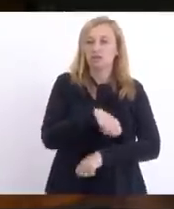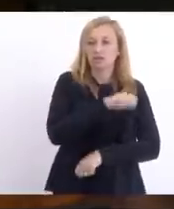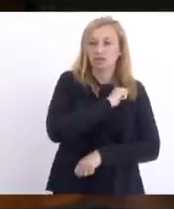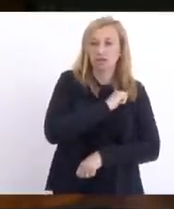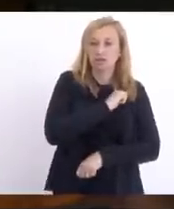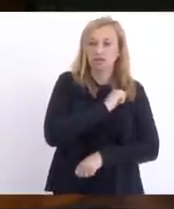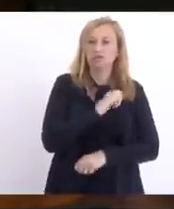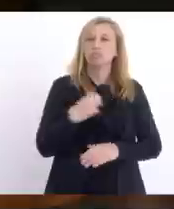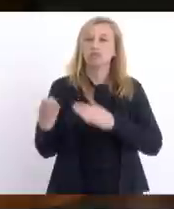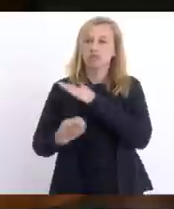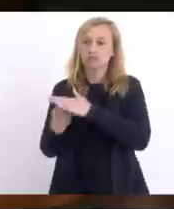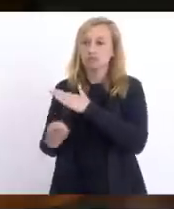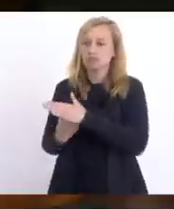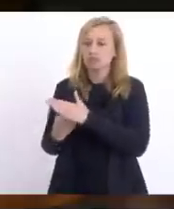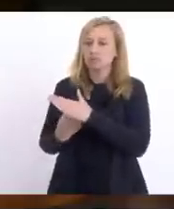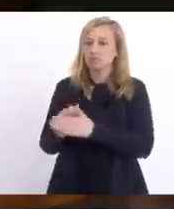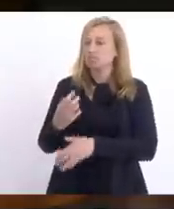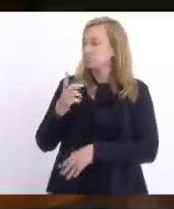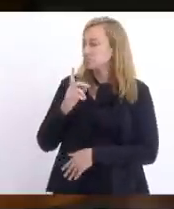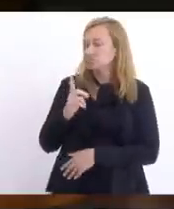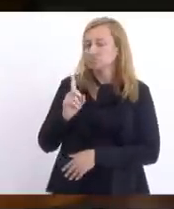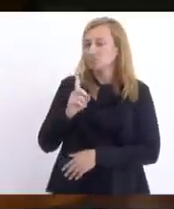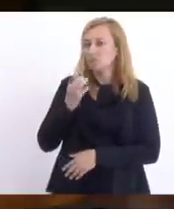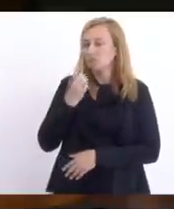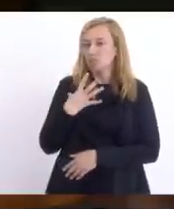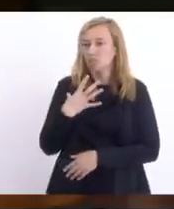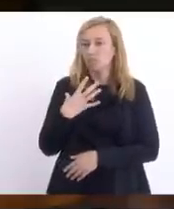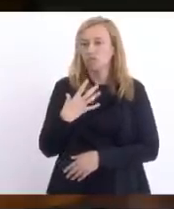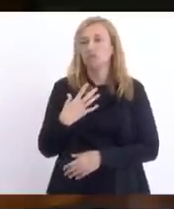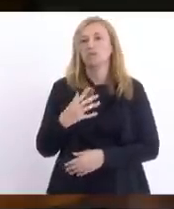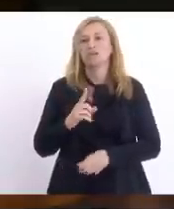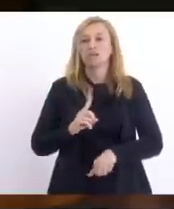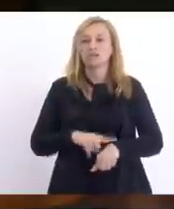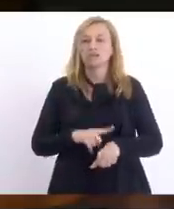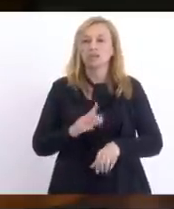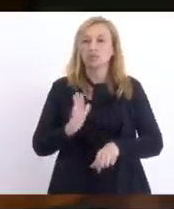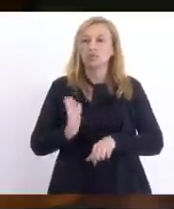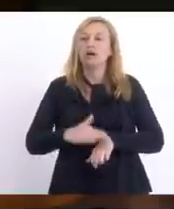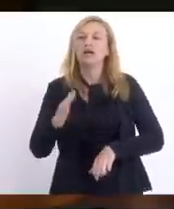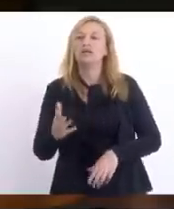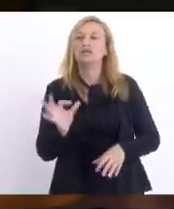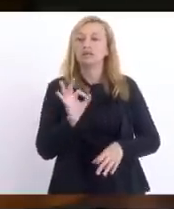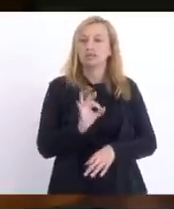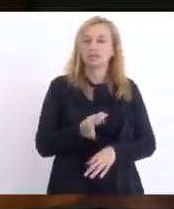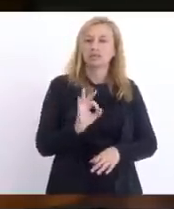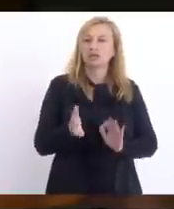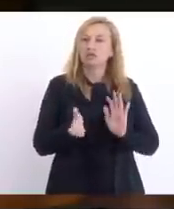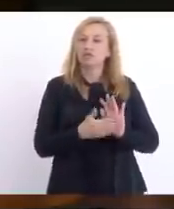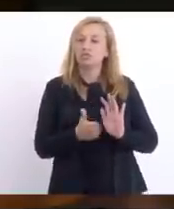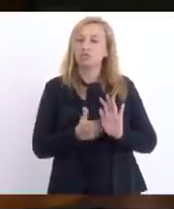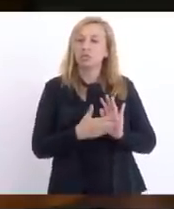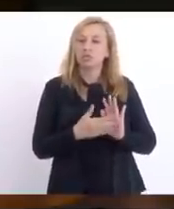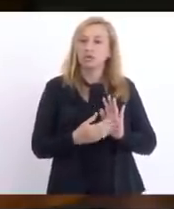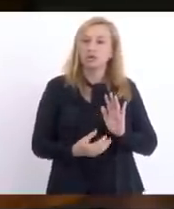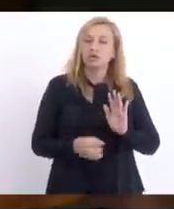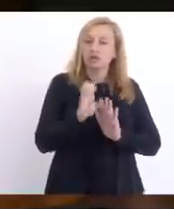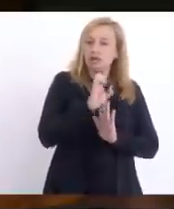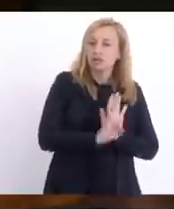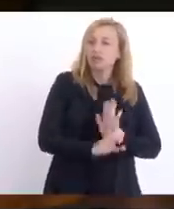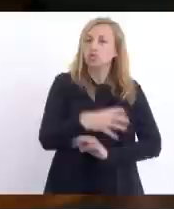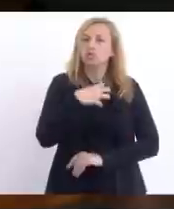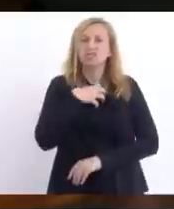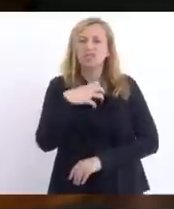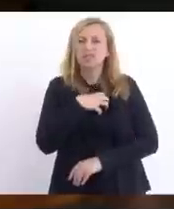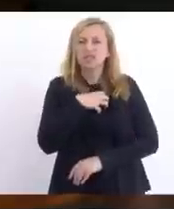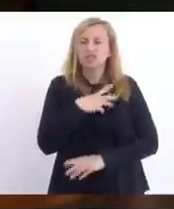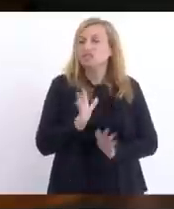para essa empresa. Não nos parece adequado essa prorrogação. Inclusive, propomos emendas no sentido